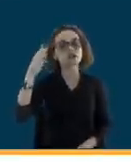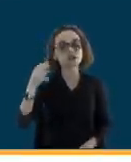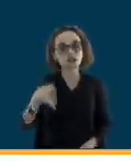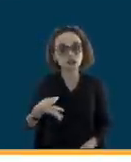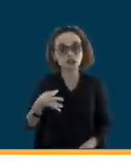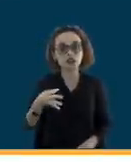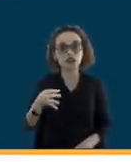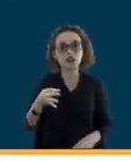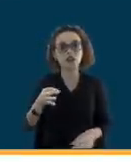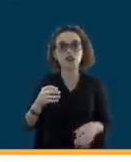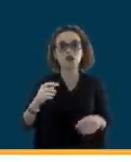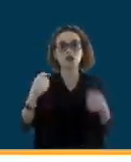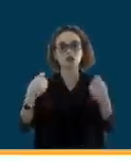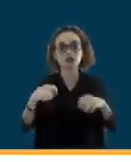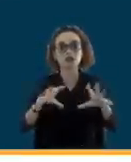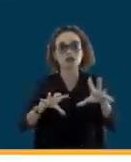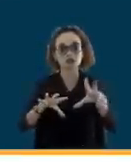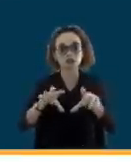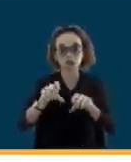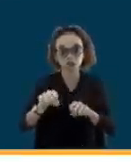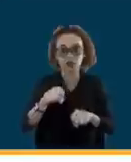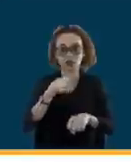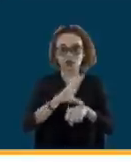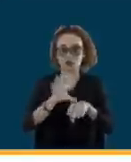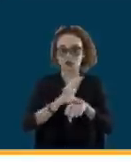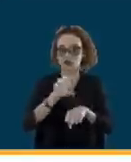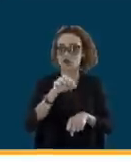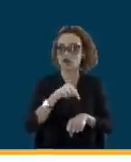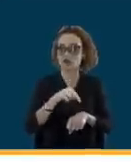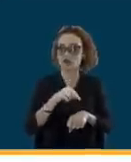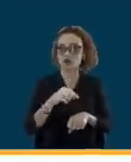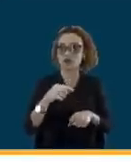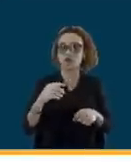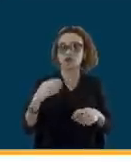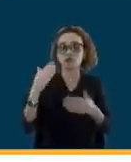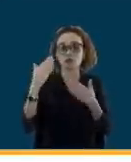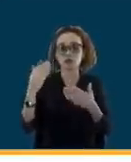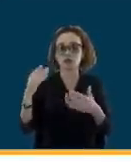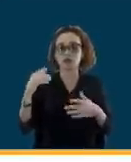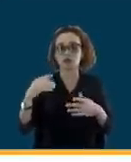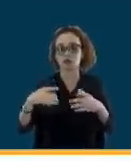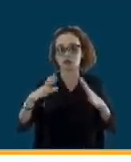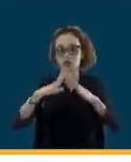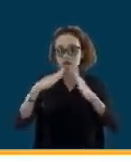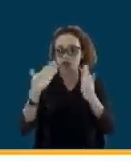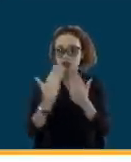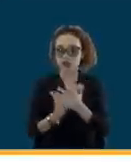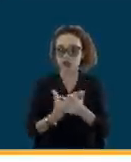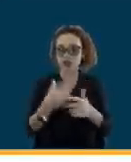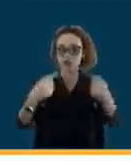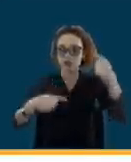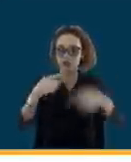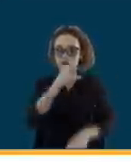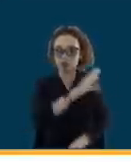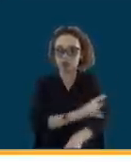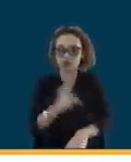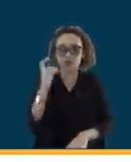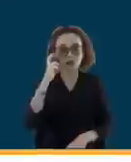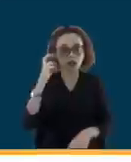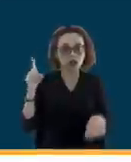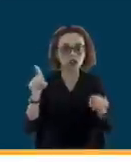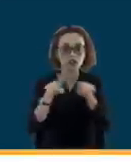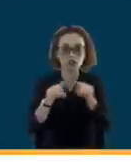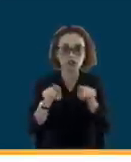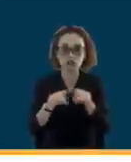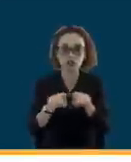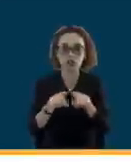desse curso, cumprimentar a Escola de Políticas Culturais, através do Alexandre Santini, cumprimentar a equipe do